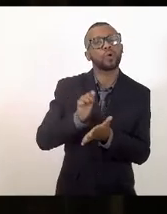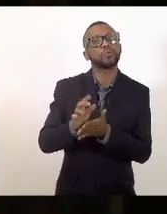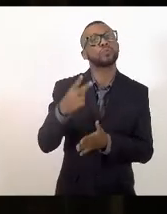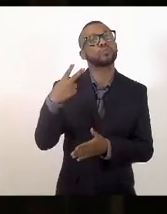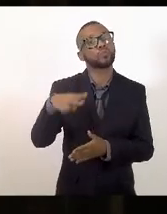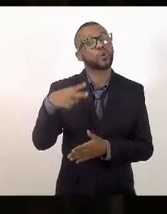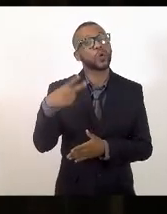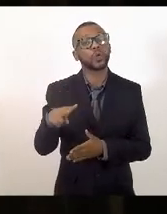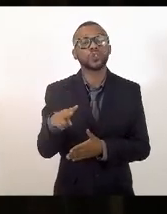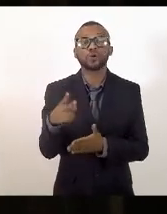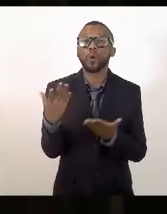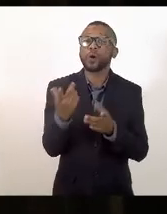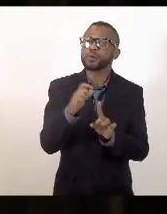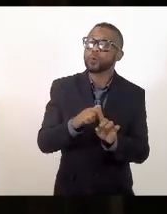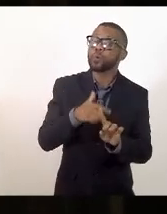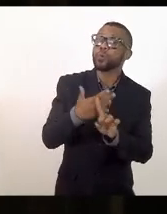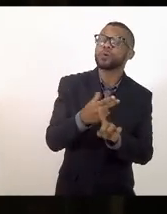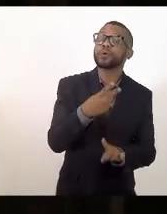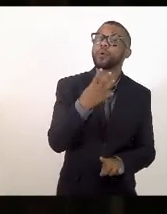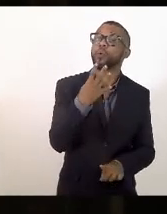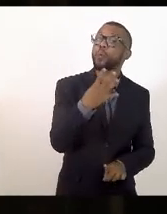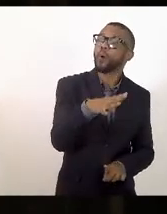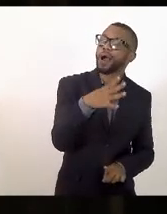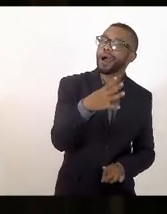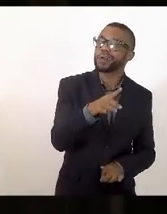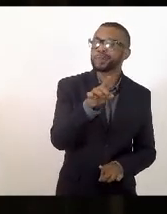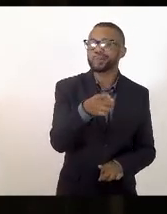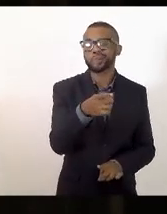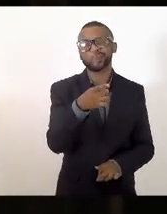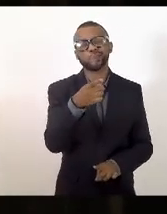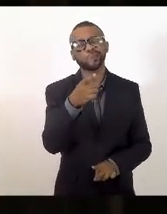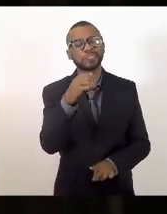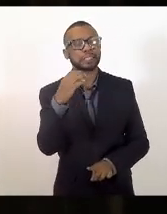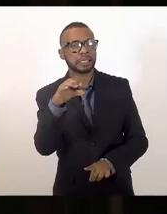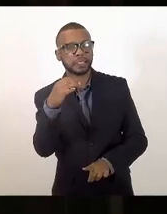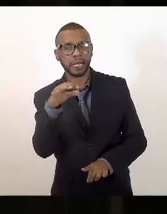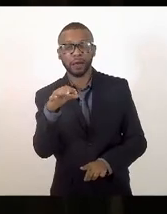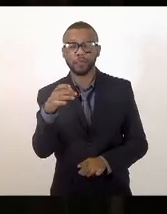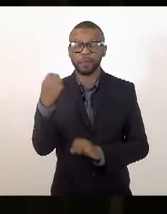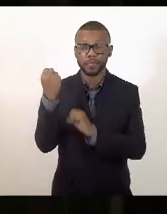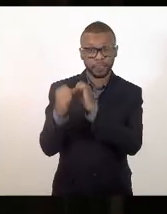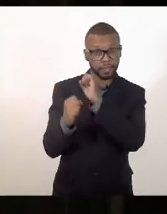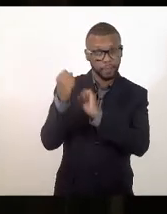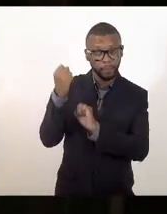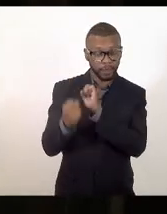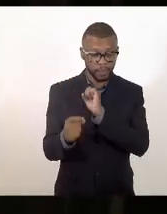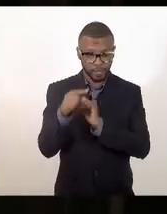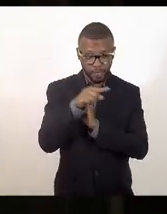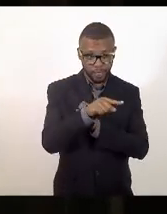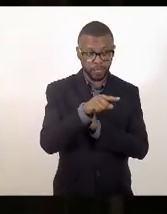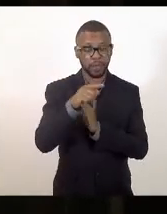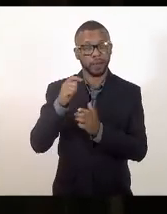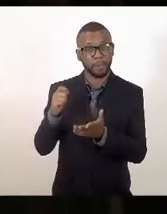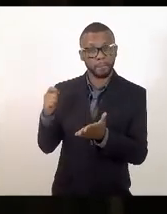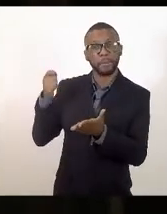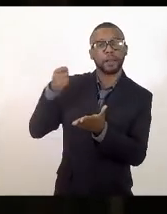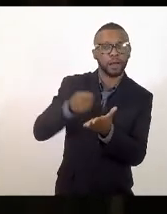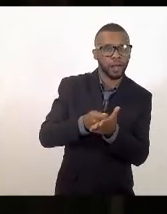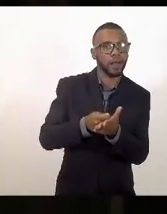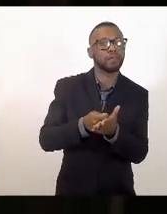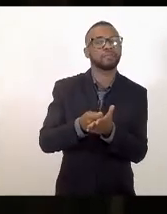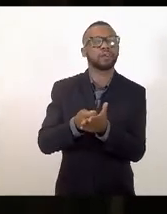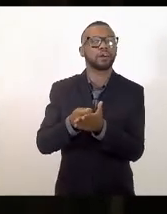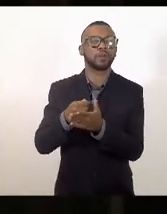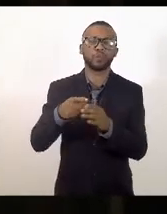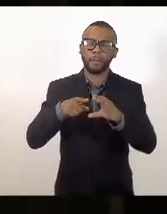custa R$4 e alguns centavos para essas empresas. Essas mesmas empresas pagavam num pneu